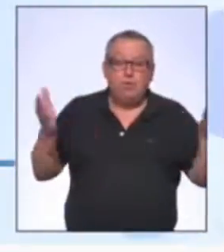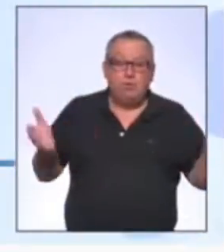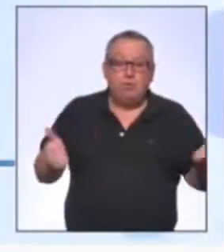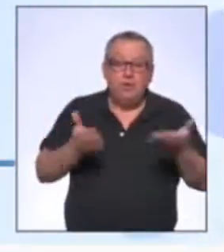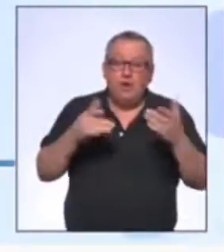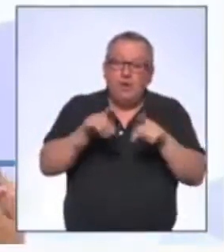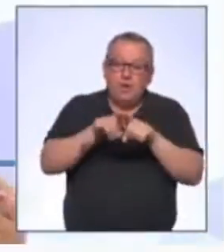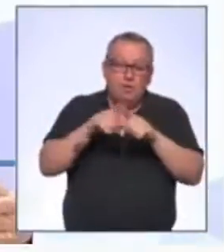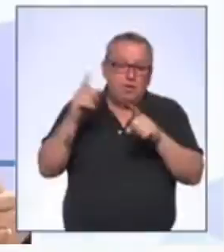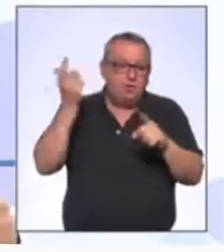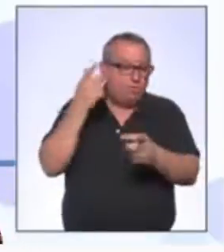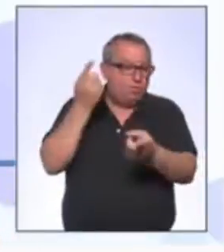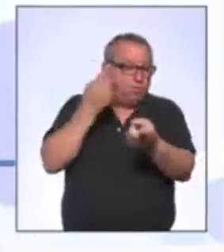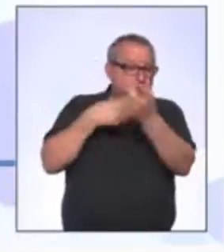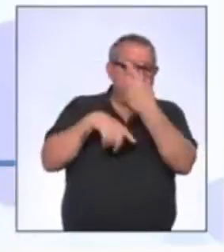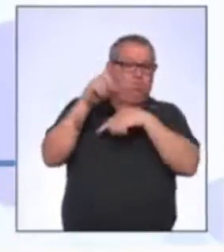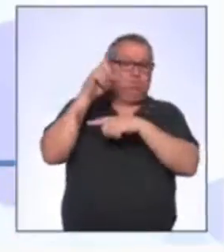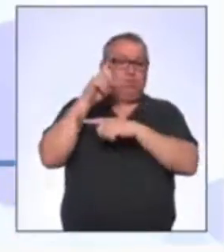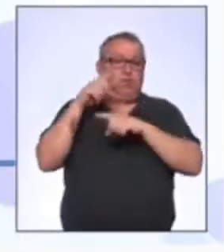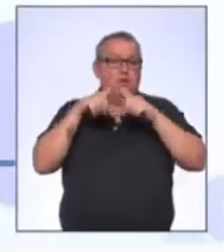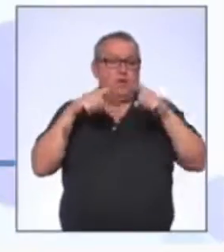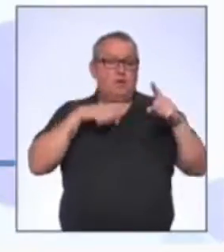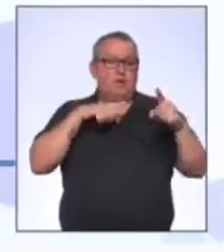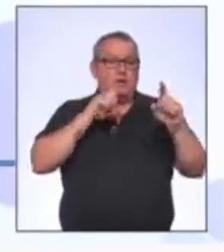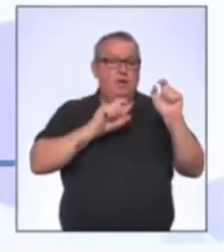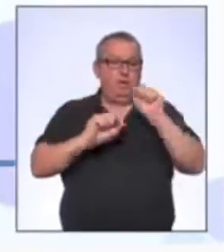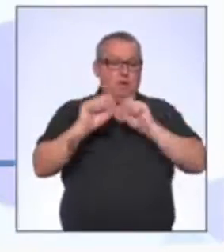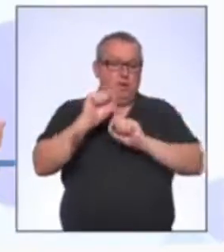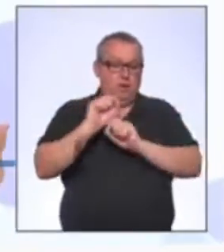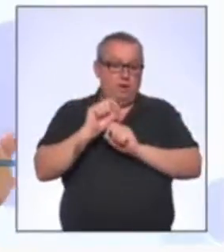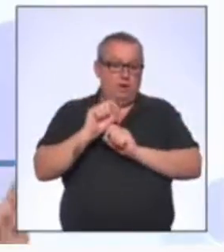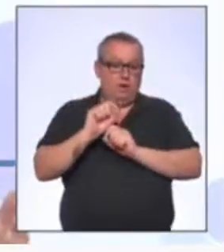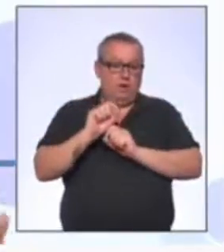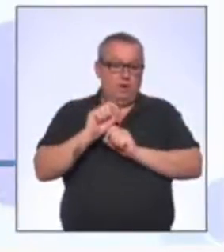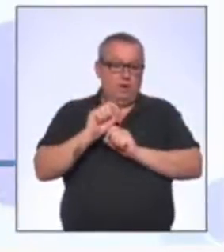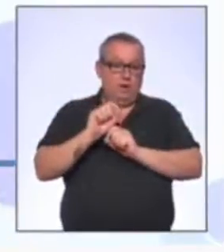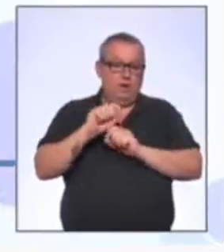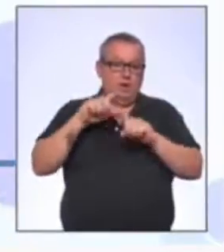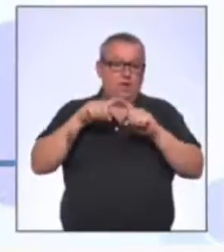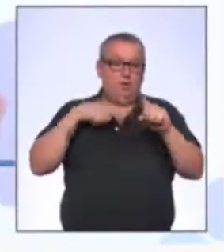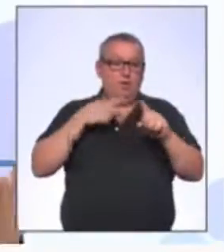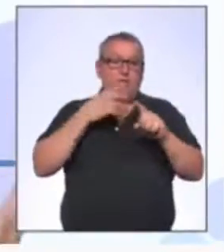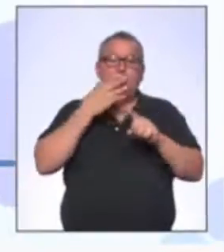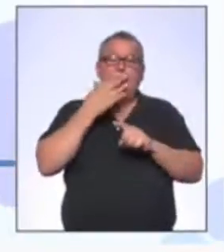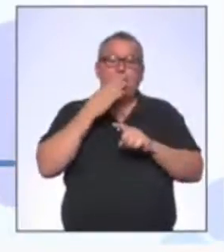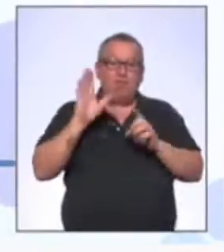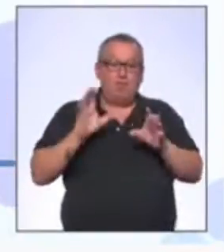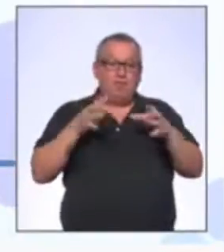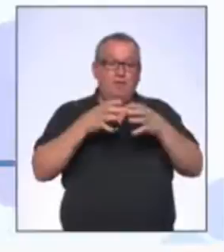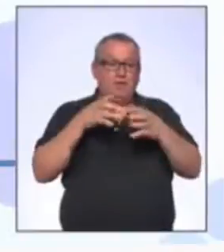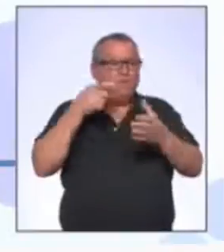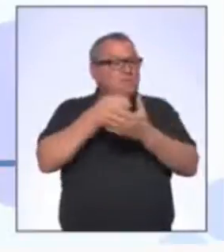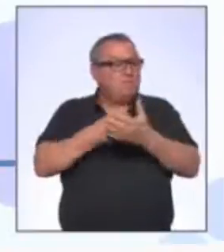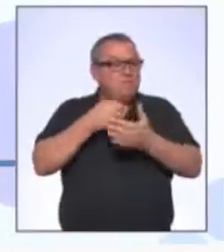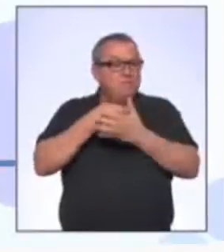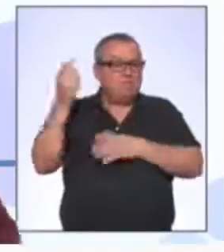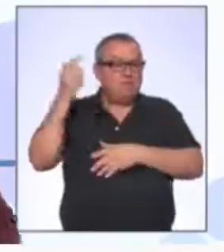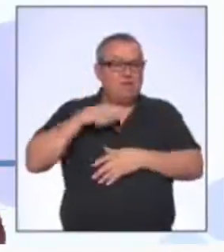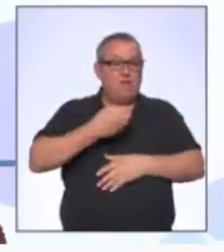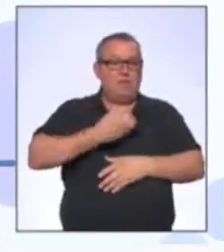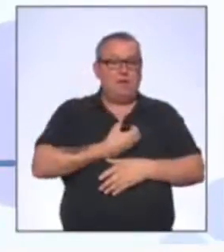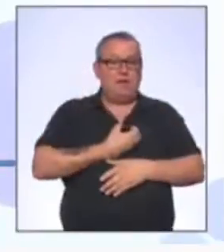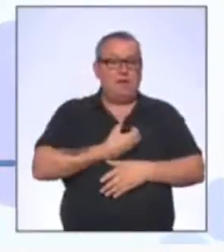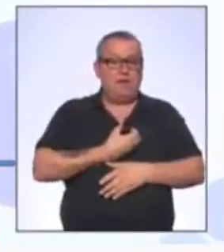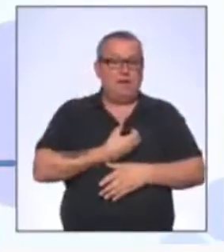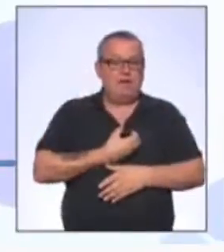se superarem e aí elas passam até para para time zinho e vão à luta de medalhas aí então